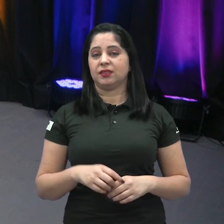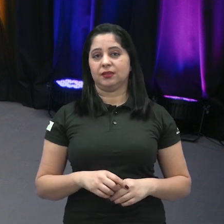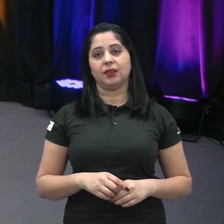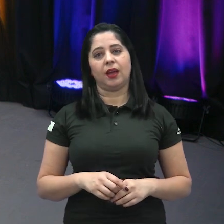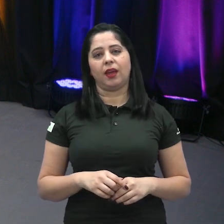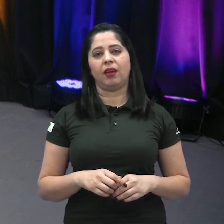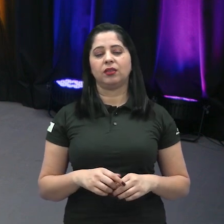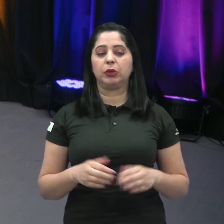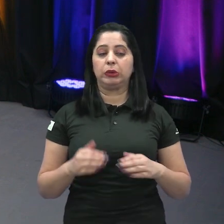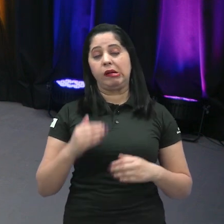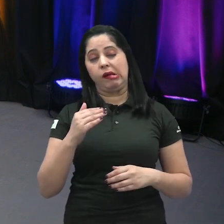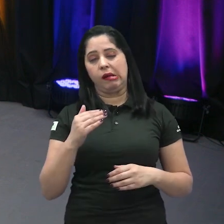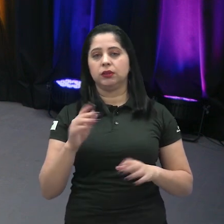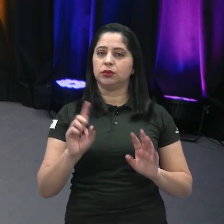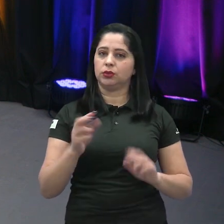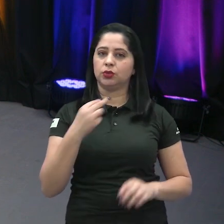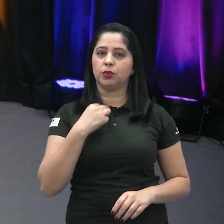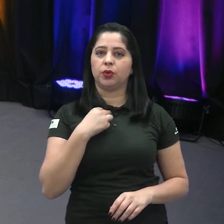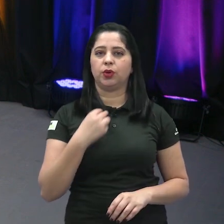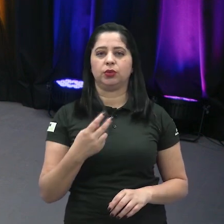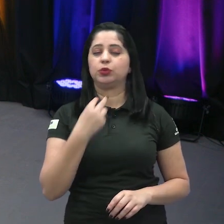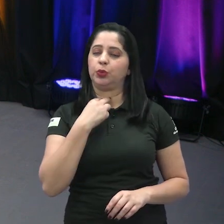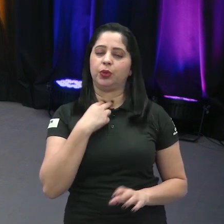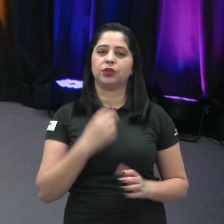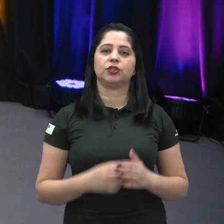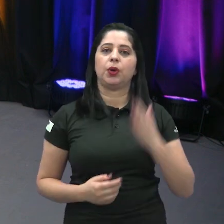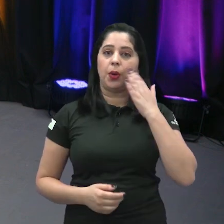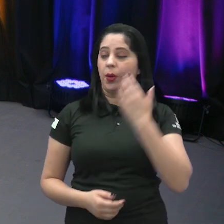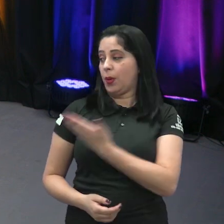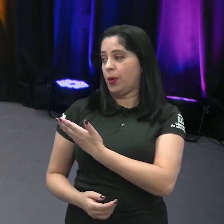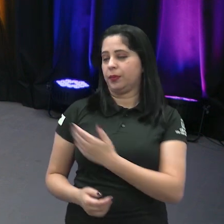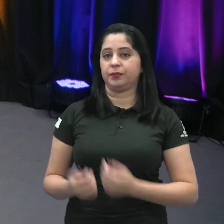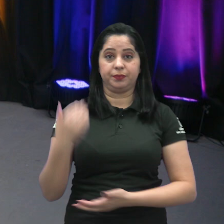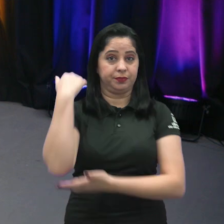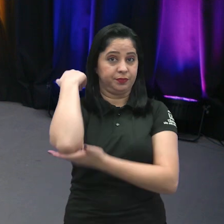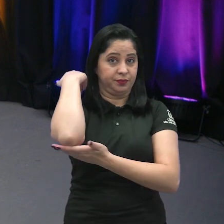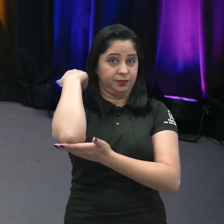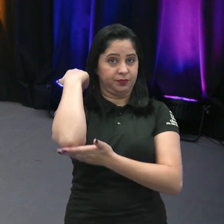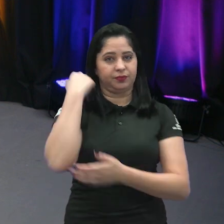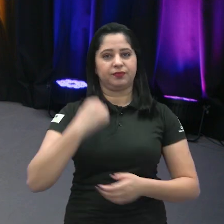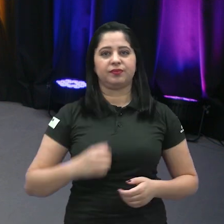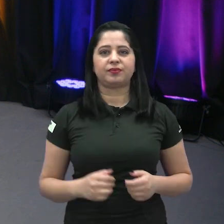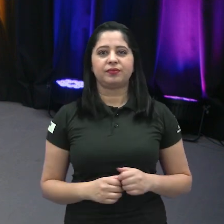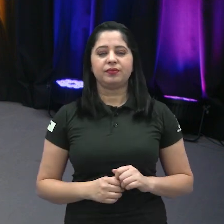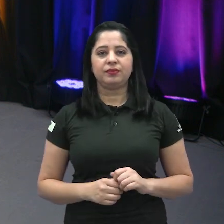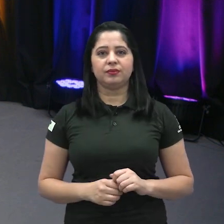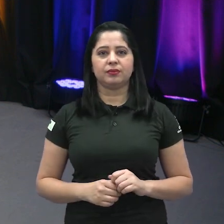aí você vai estar todinha torta, né? Então vamos lá. Puxou mais um pouquinho, braço esquerdo.